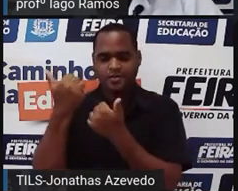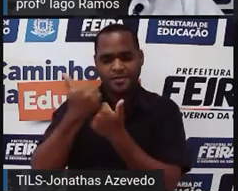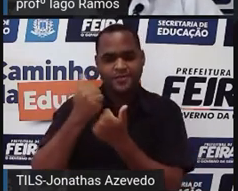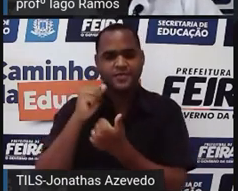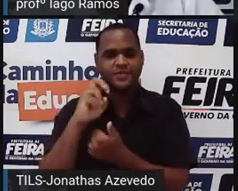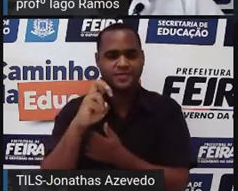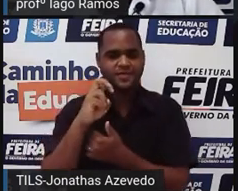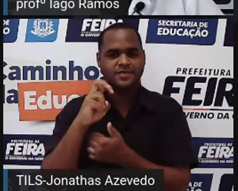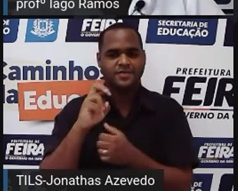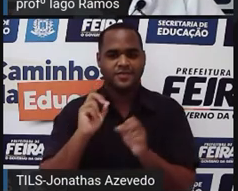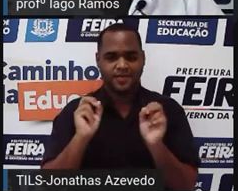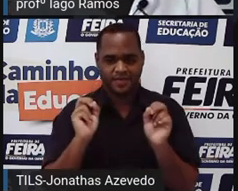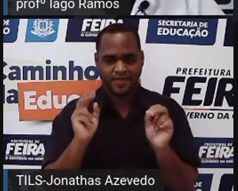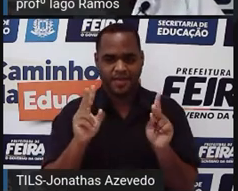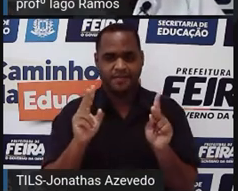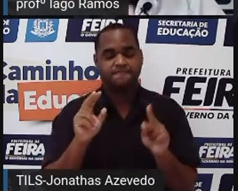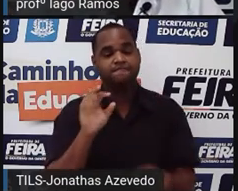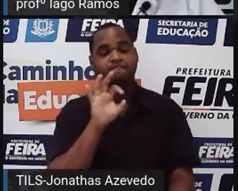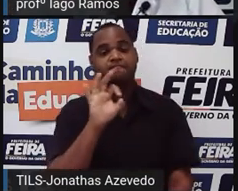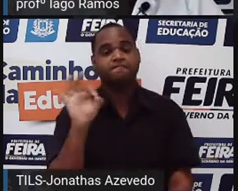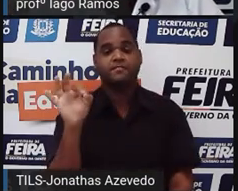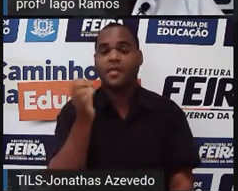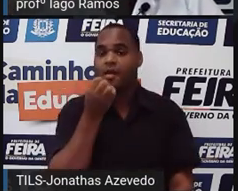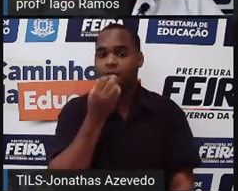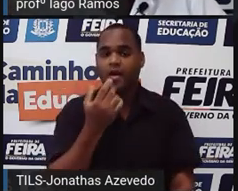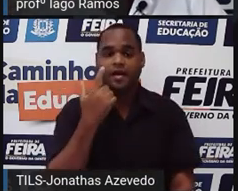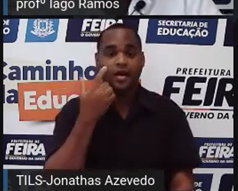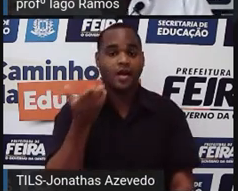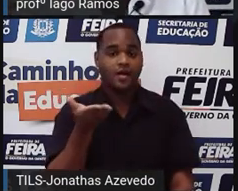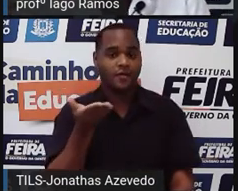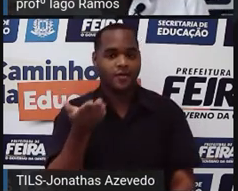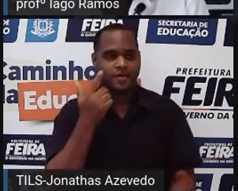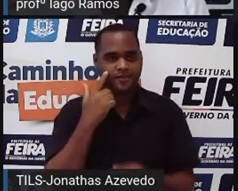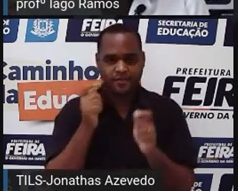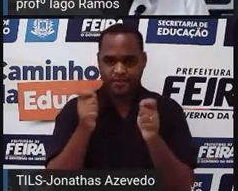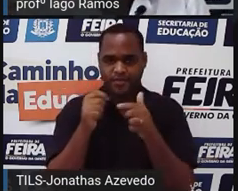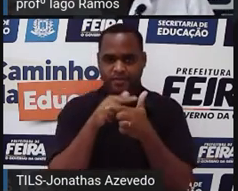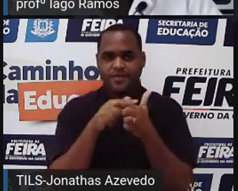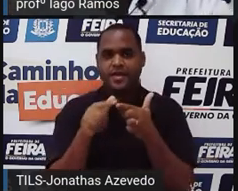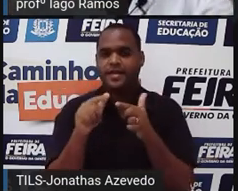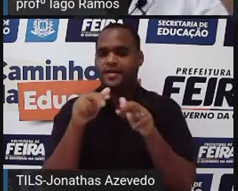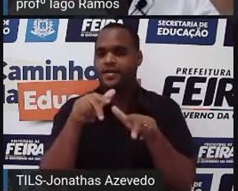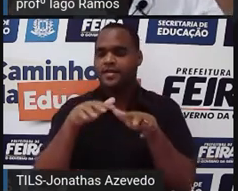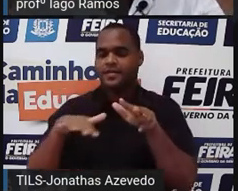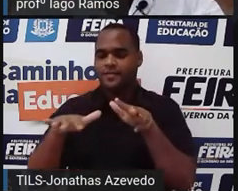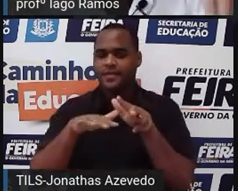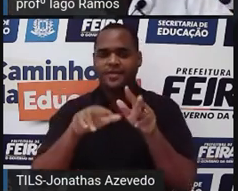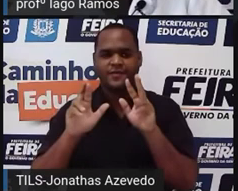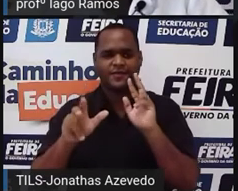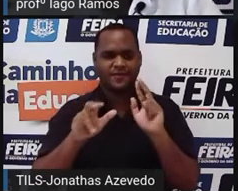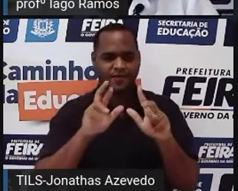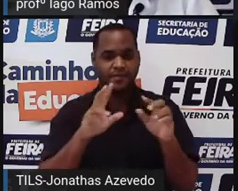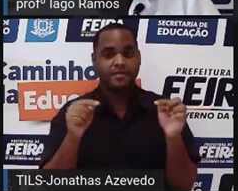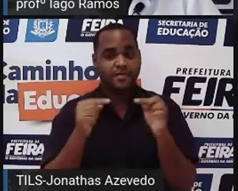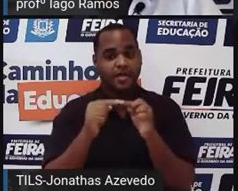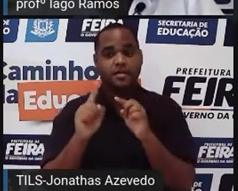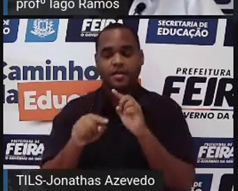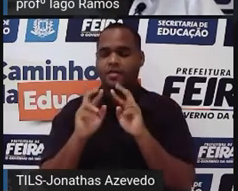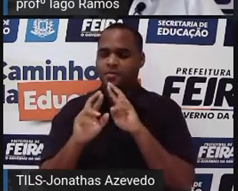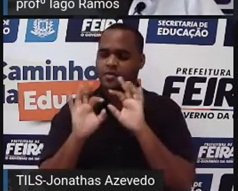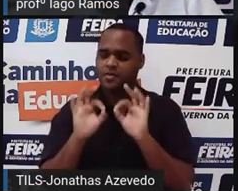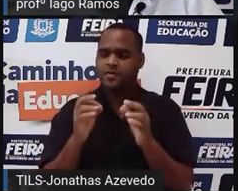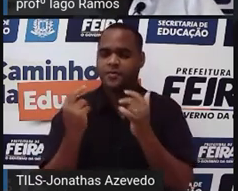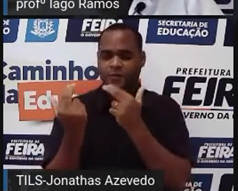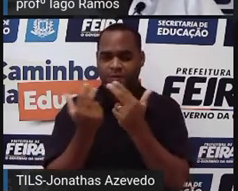tá? Pronto, então eu estou dividindo potências, as bases são diferentes, mas os expoentes são iguais. Eu